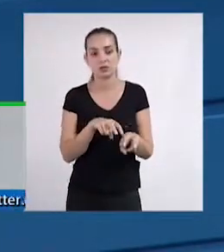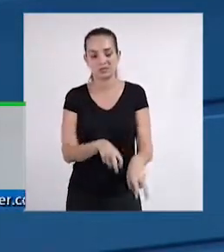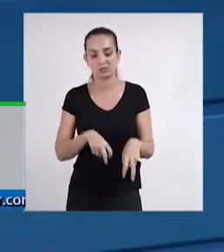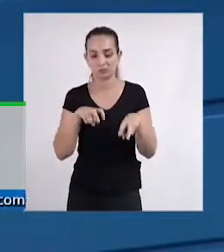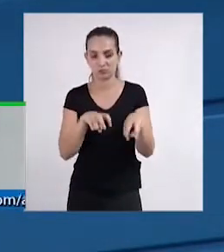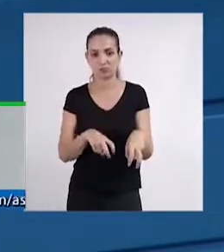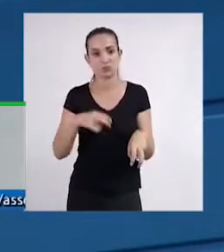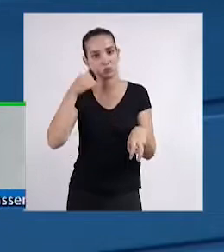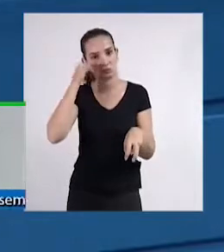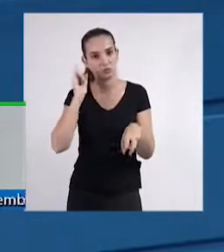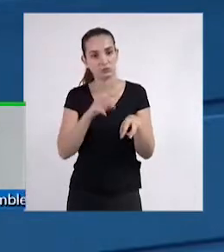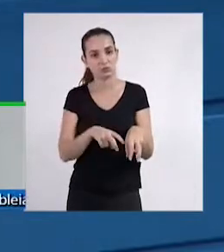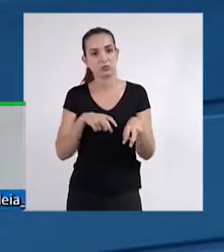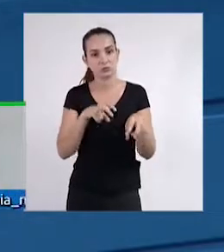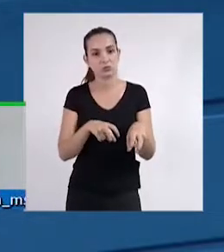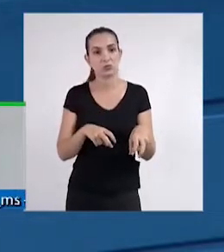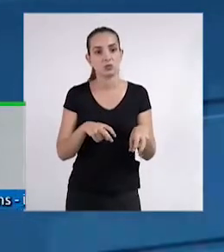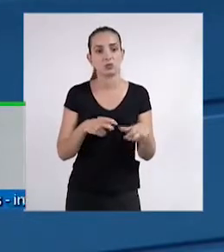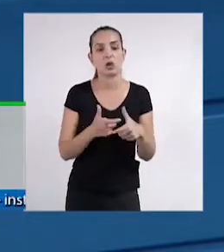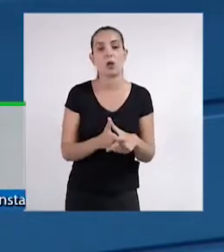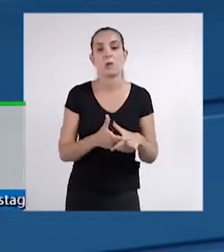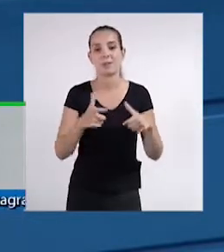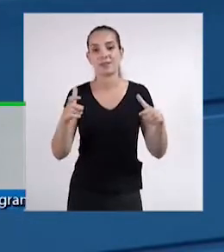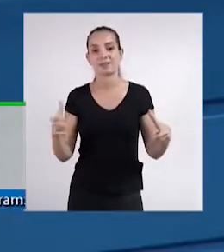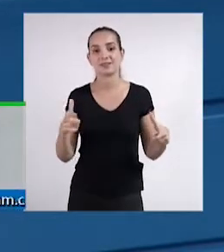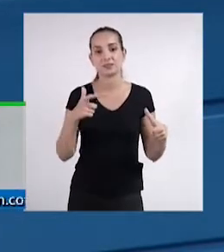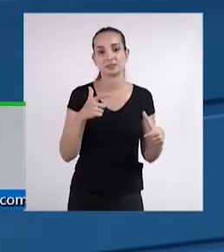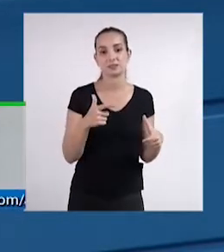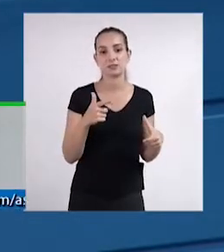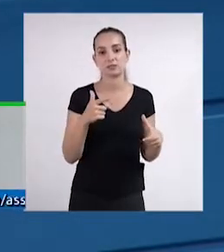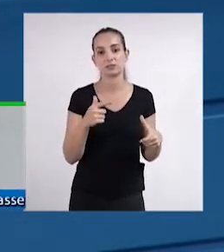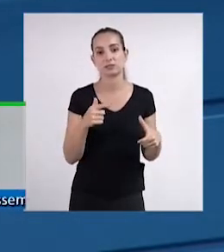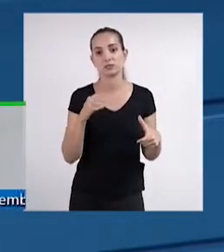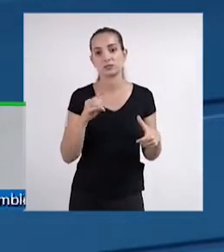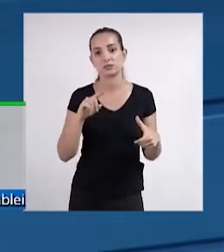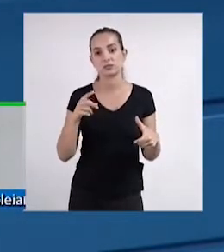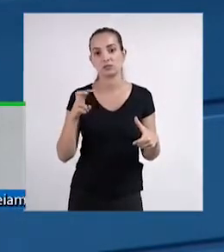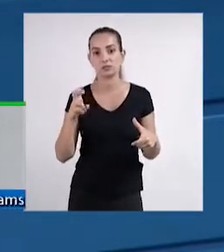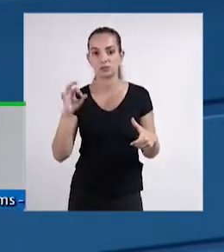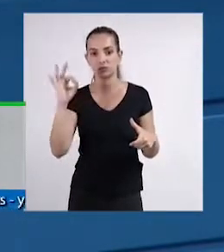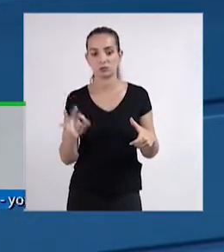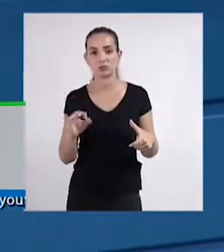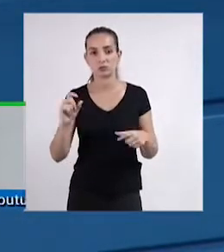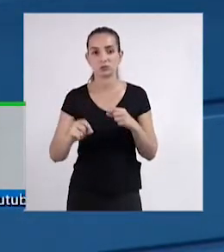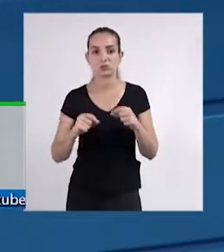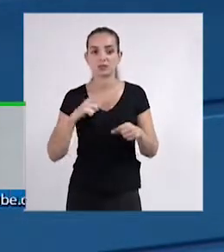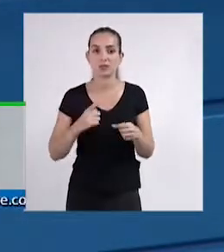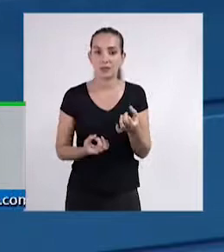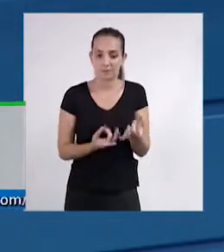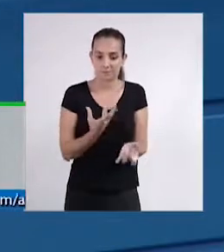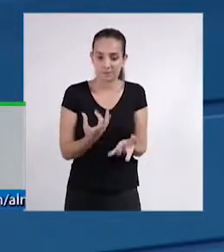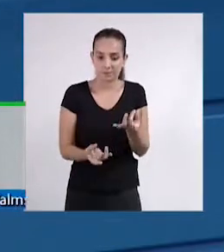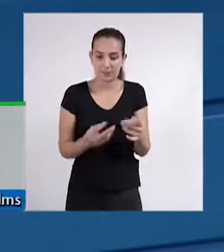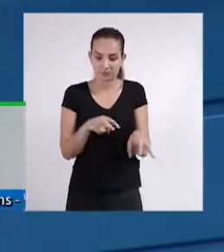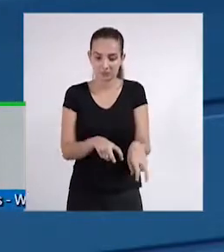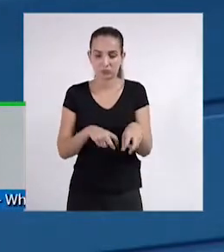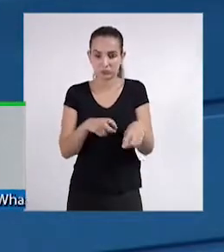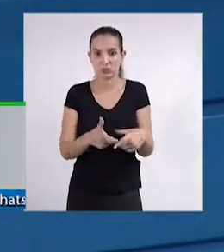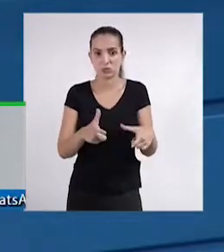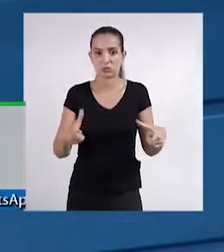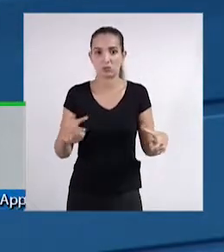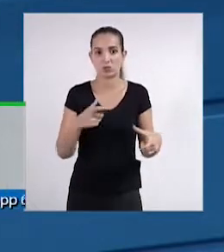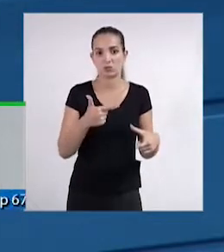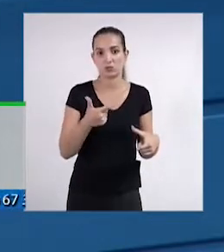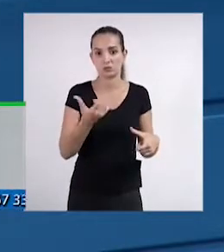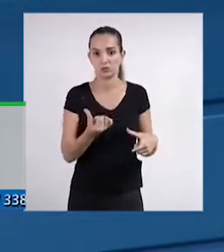atinge 70,5% da região. Em todo o município, a área plantada com grãos cresceu 26%